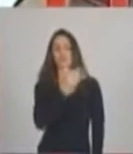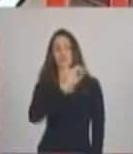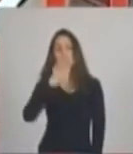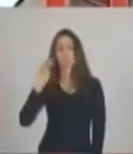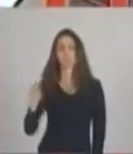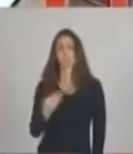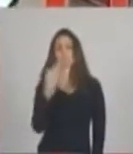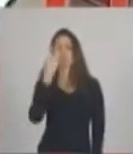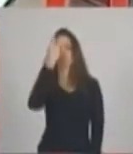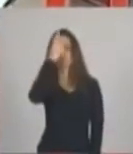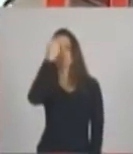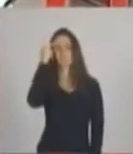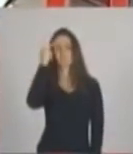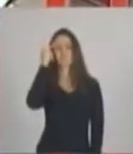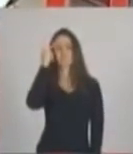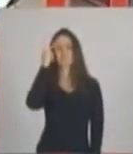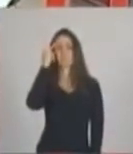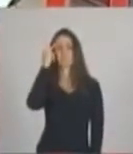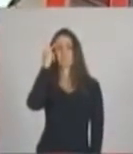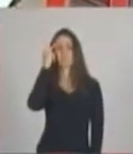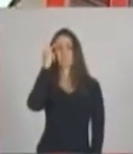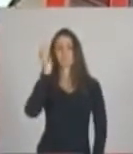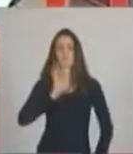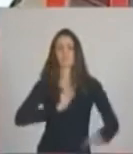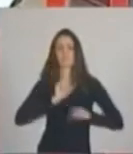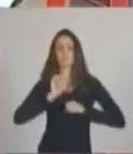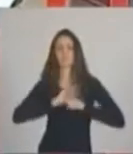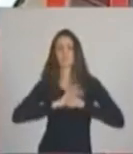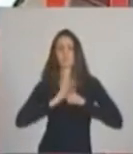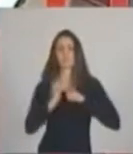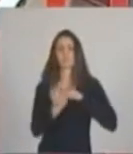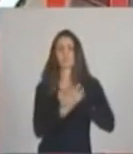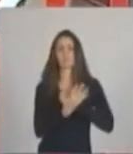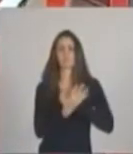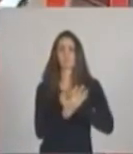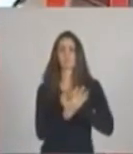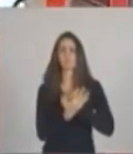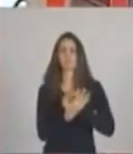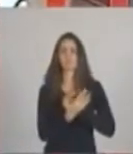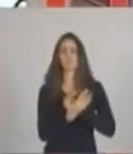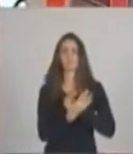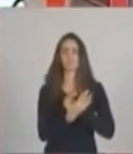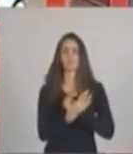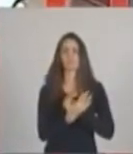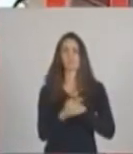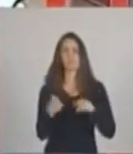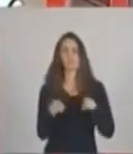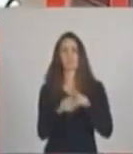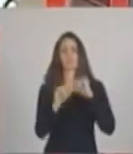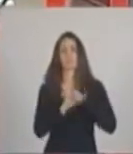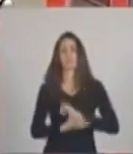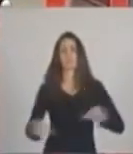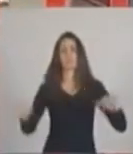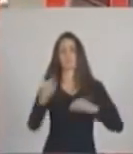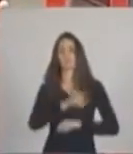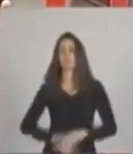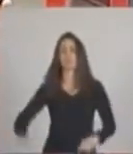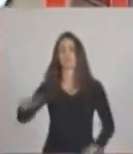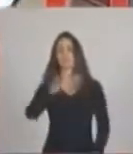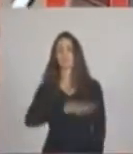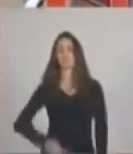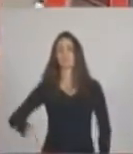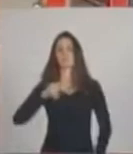milhões de pessoas que foram infectadas pela Covid-19, e quero também avisar a toda a